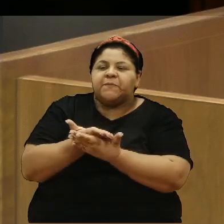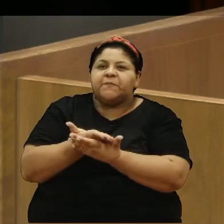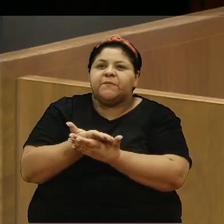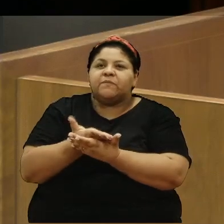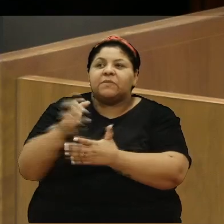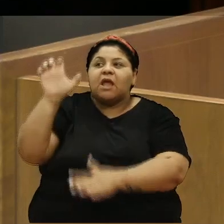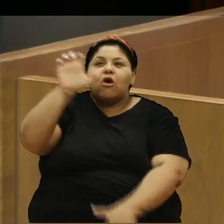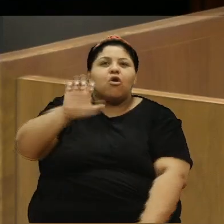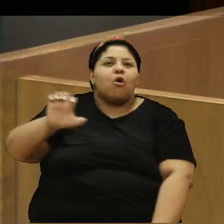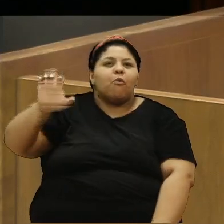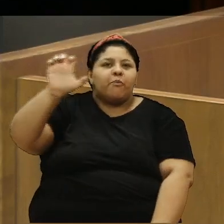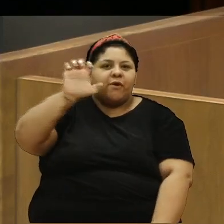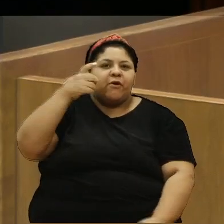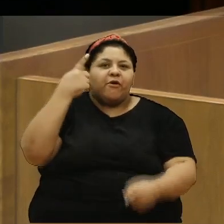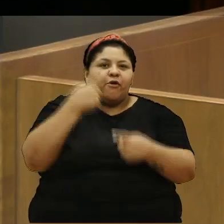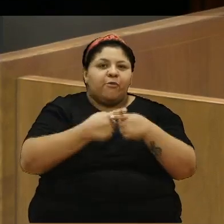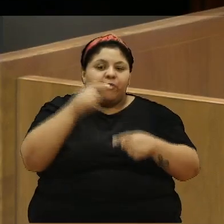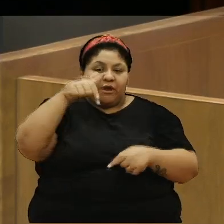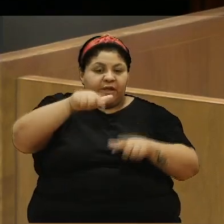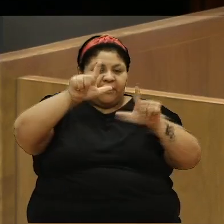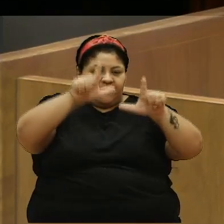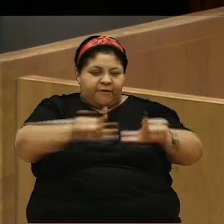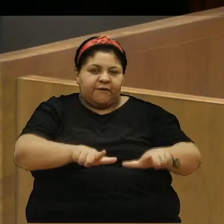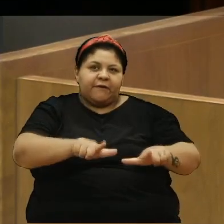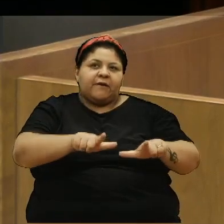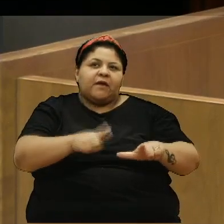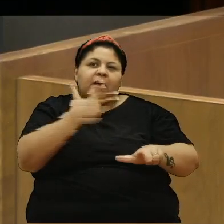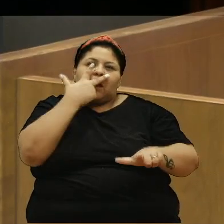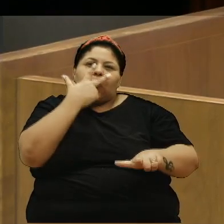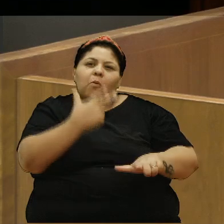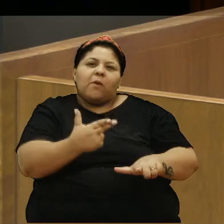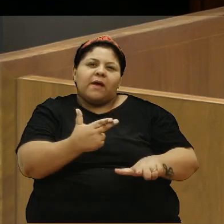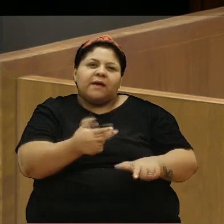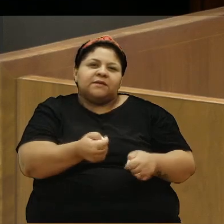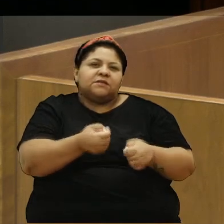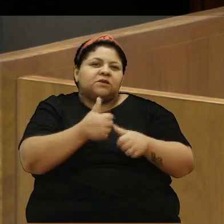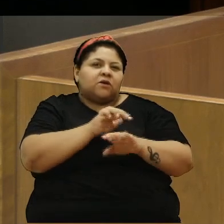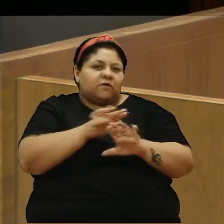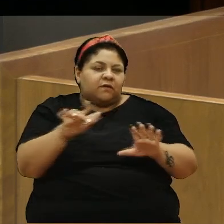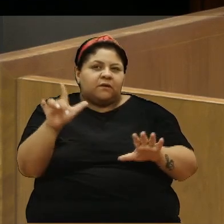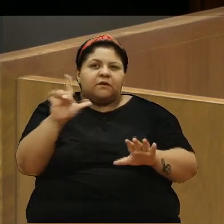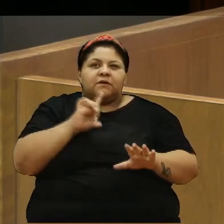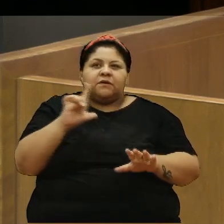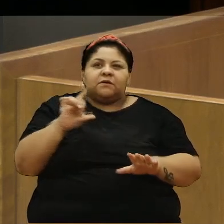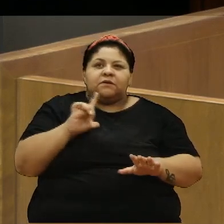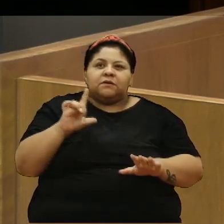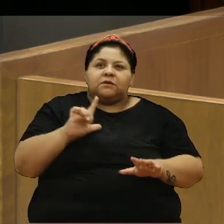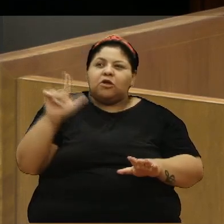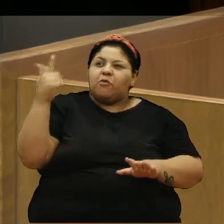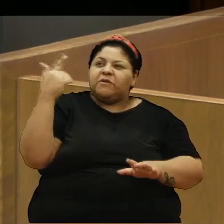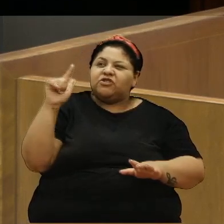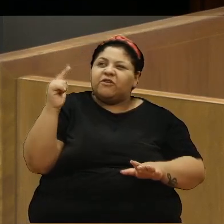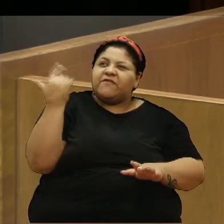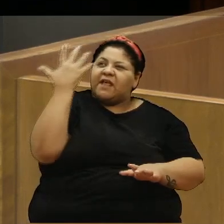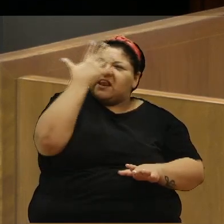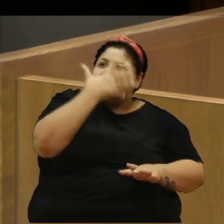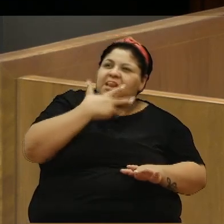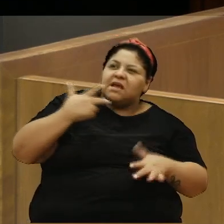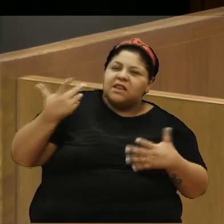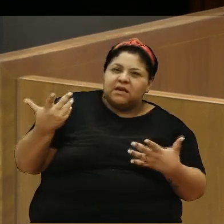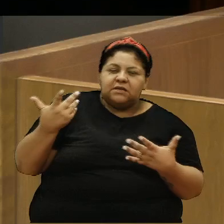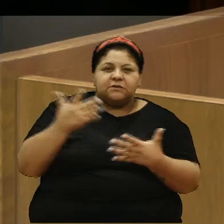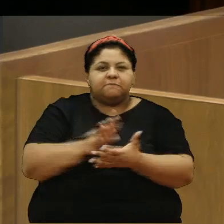Europa. Porque a nossa localidade é muito semelhante. Realmente, a gente tem uma geografia encantadora.